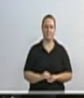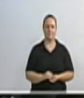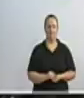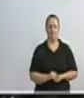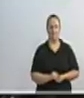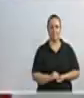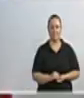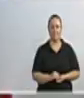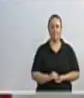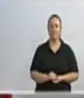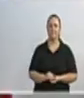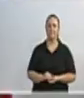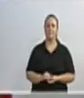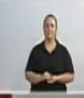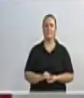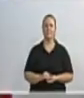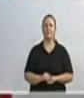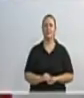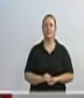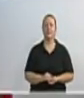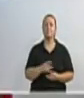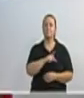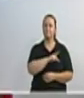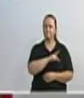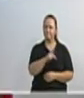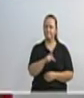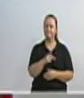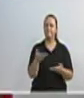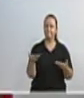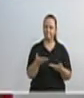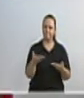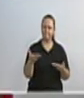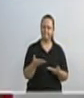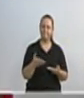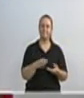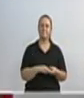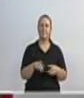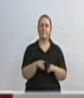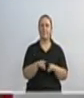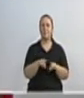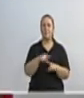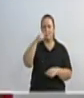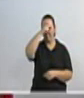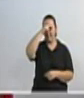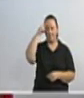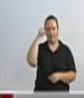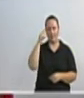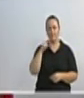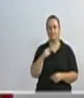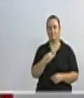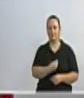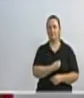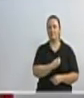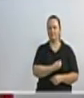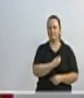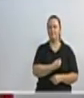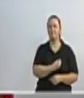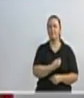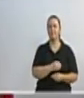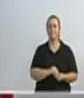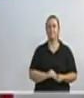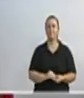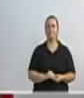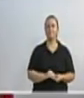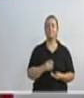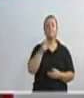Senhor presidente interino da Câmara e o presidente da Câmara também, Marcos da Rosa, e o vereador